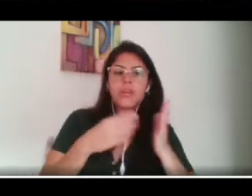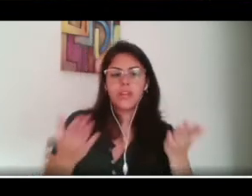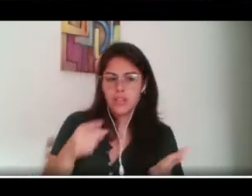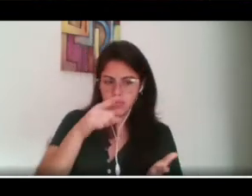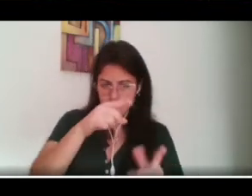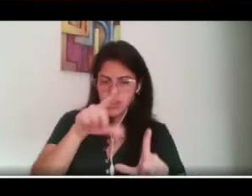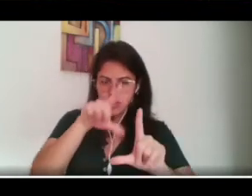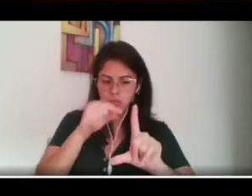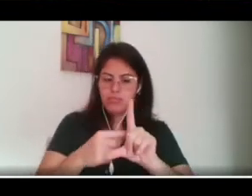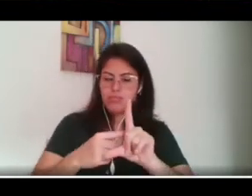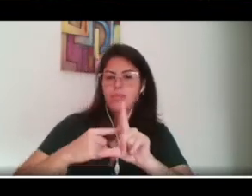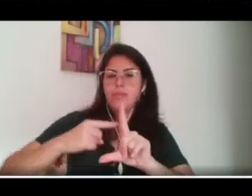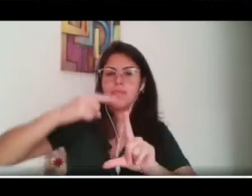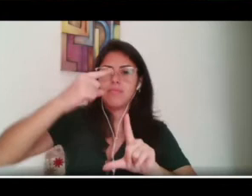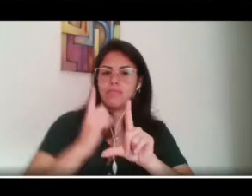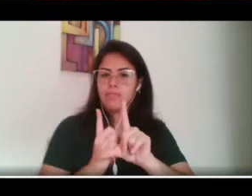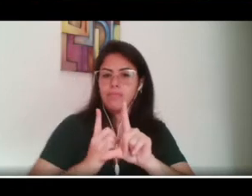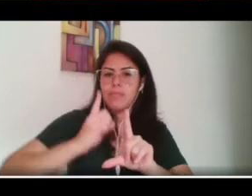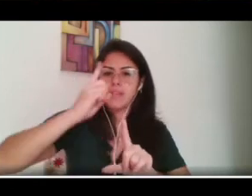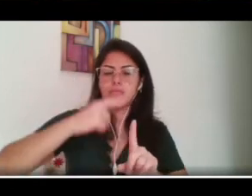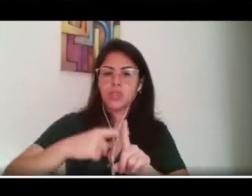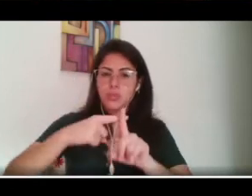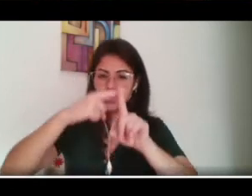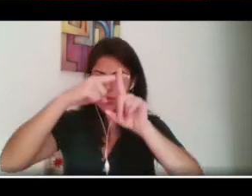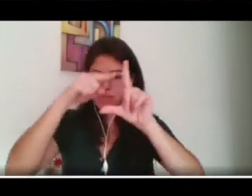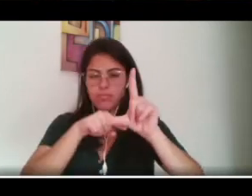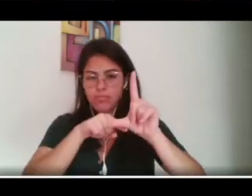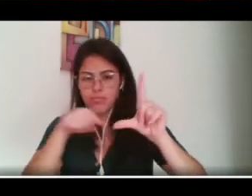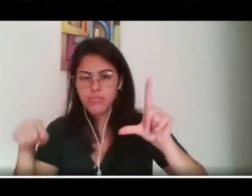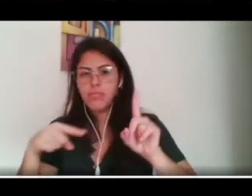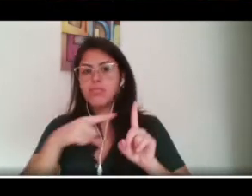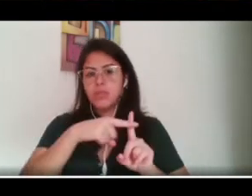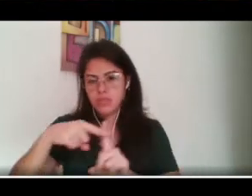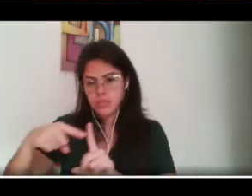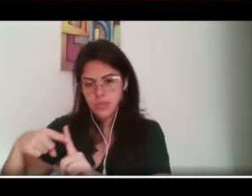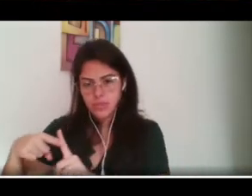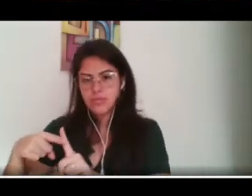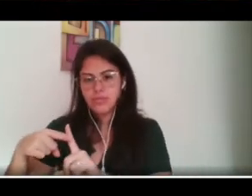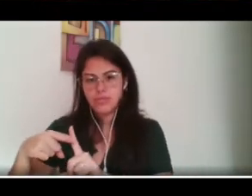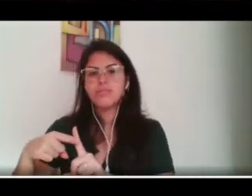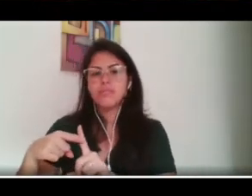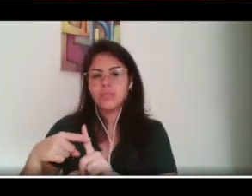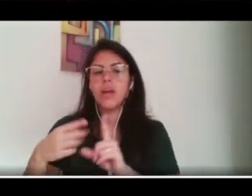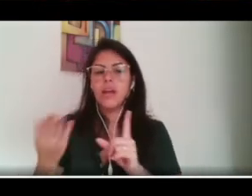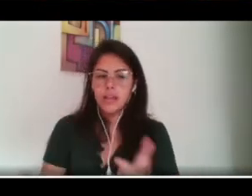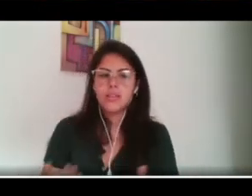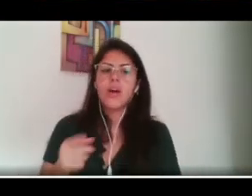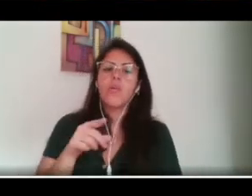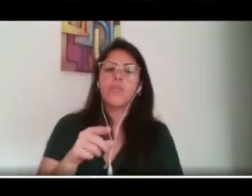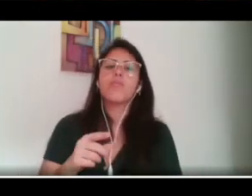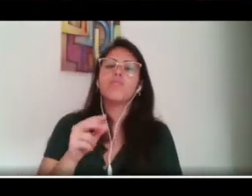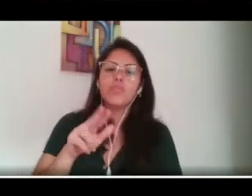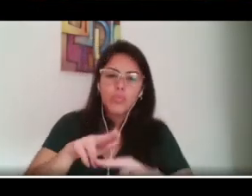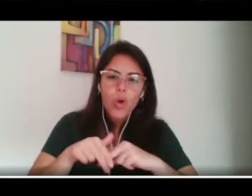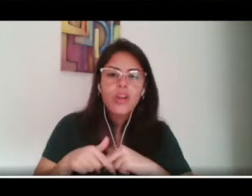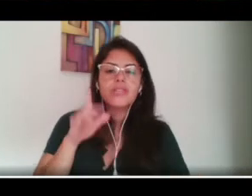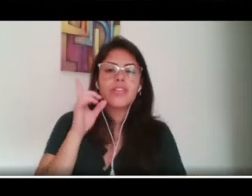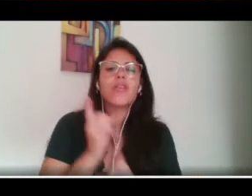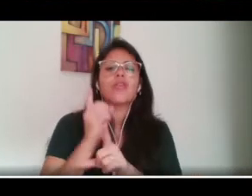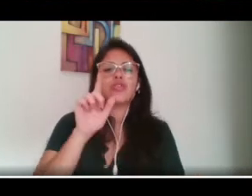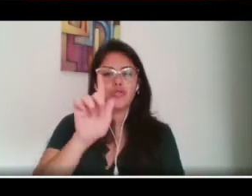da esquerda para a direita, né? E o J de baixo para cima. Tá claro, gente?